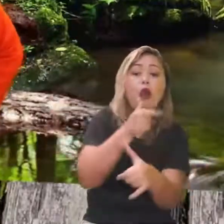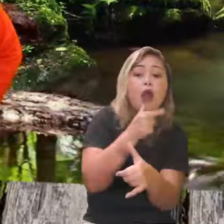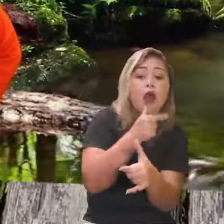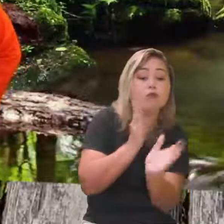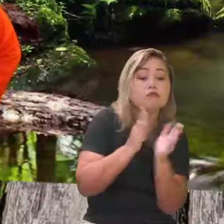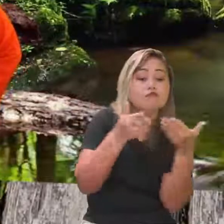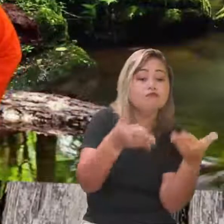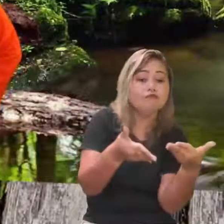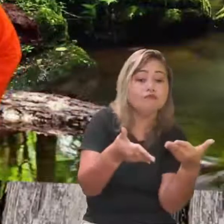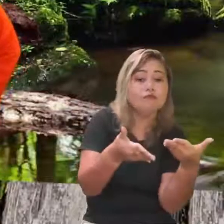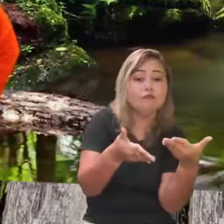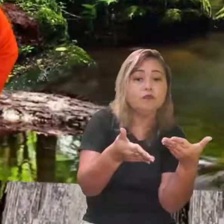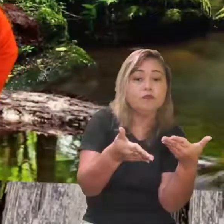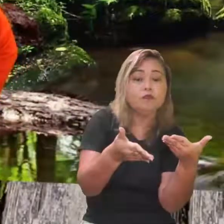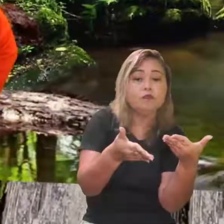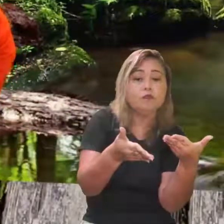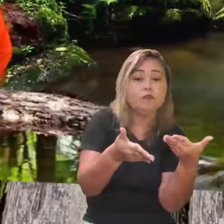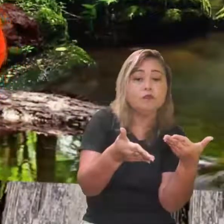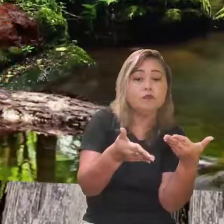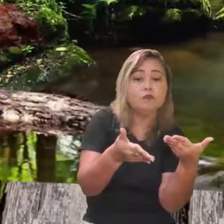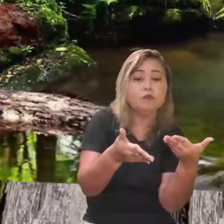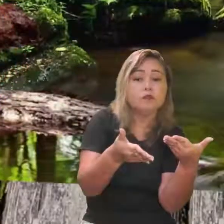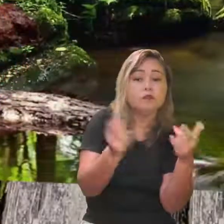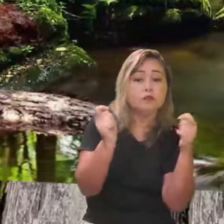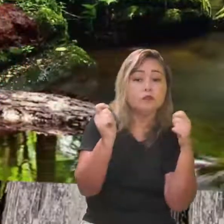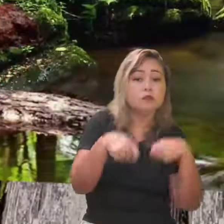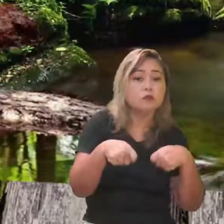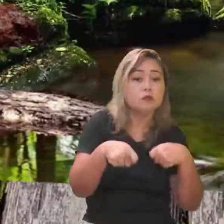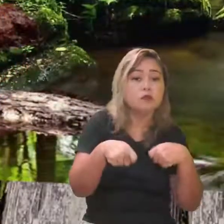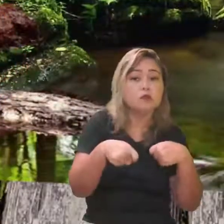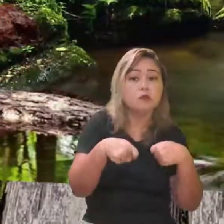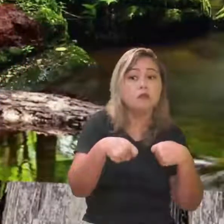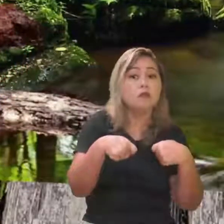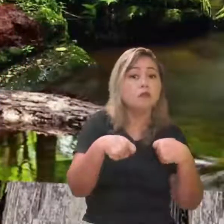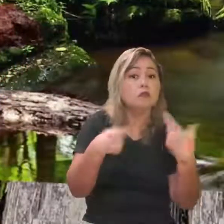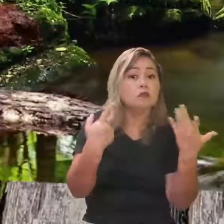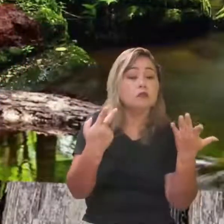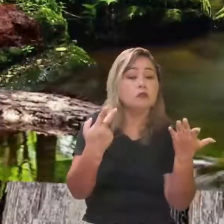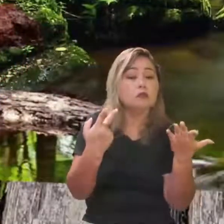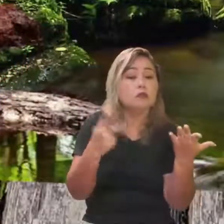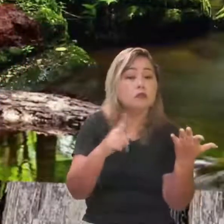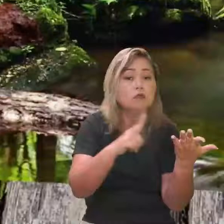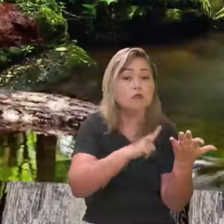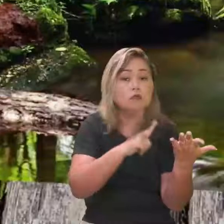água, tá? E podendo provocar